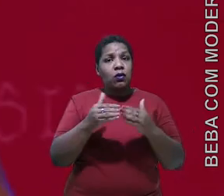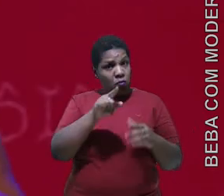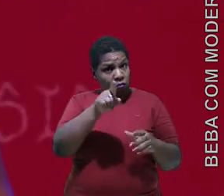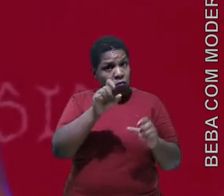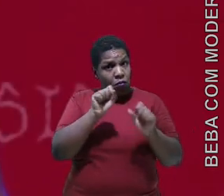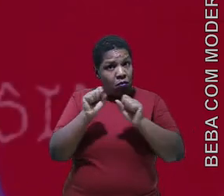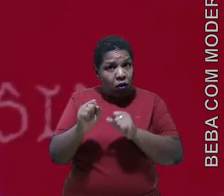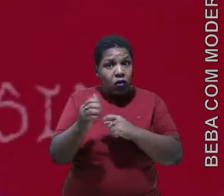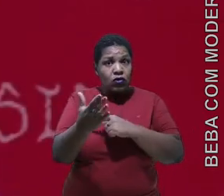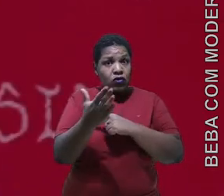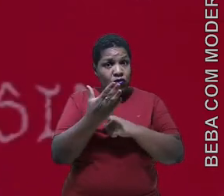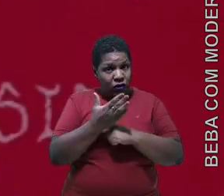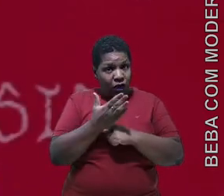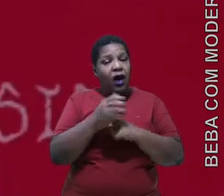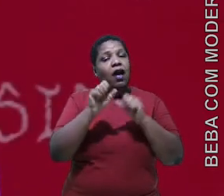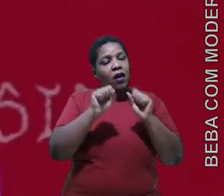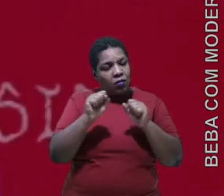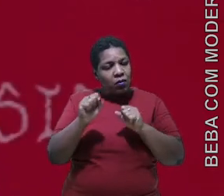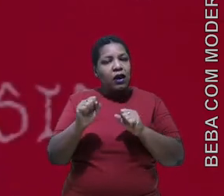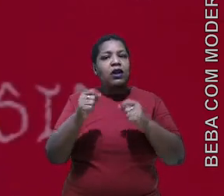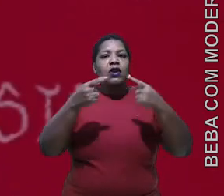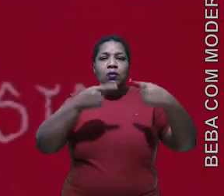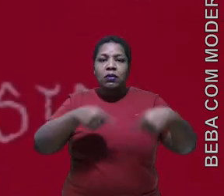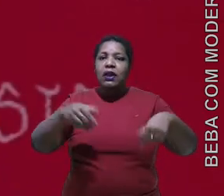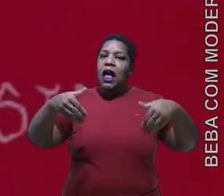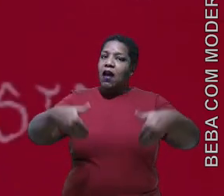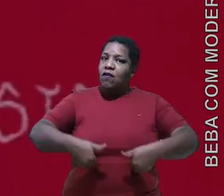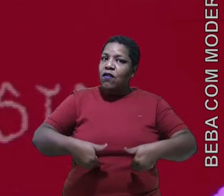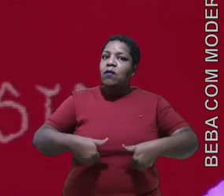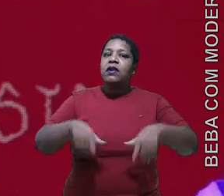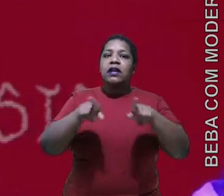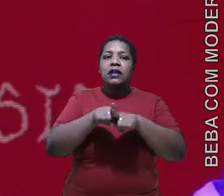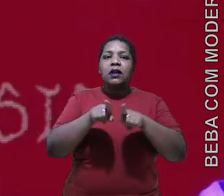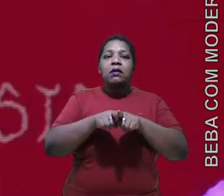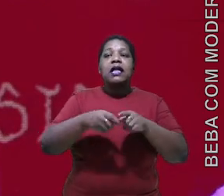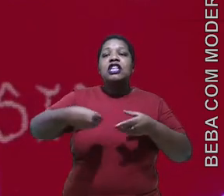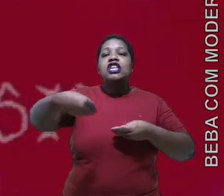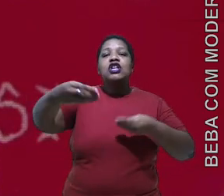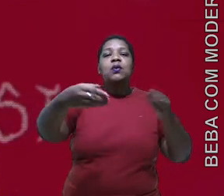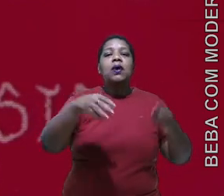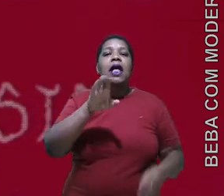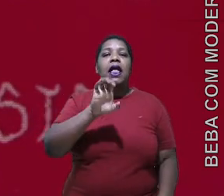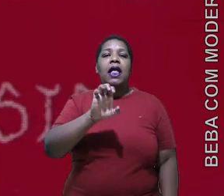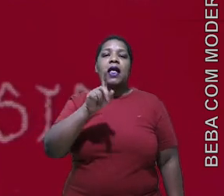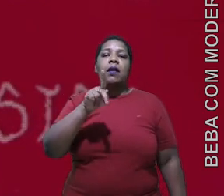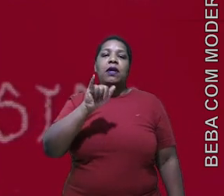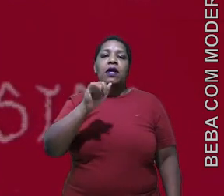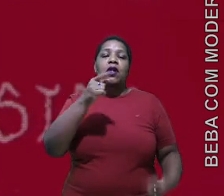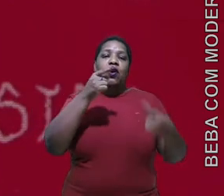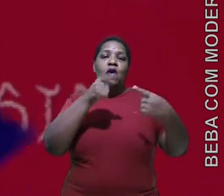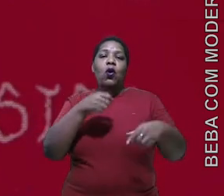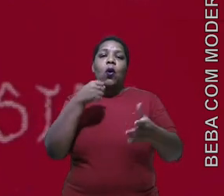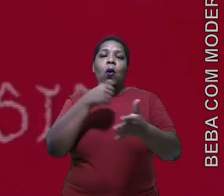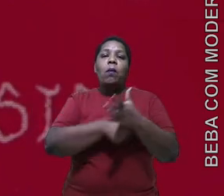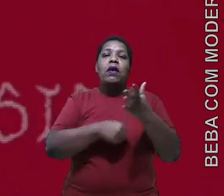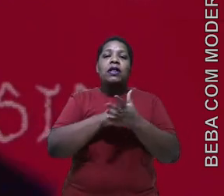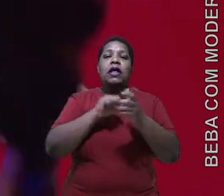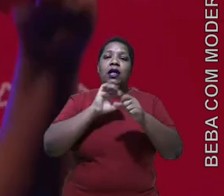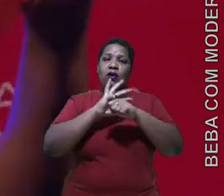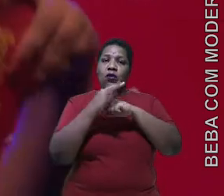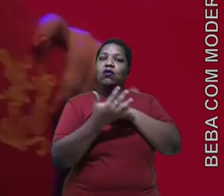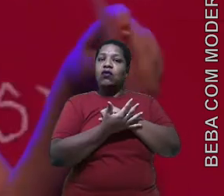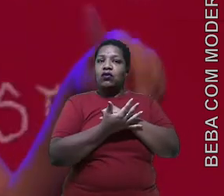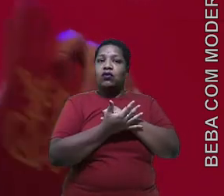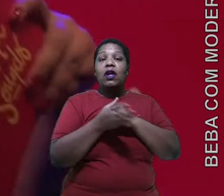você puder ajudar você vai estar ajudando a combater a fome EA distribuição de utensílios que ajudam a combater a convite à